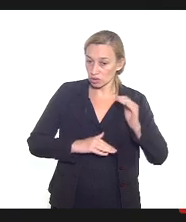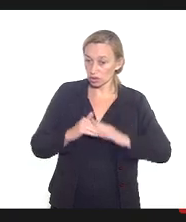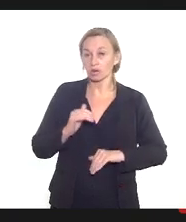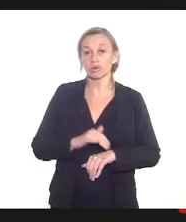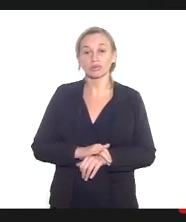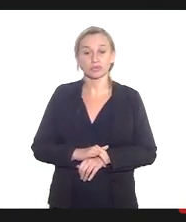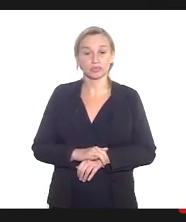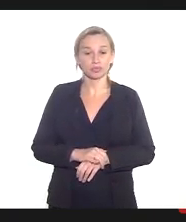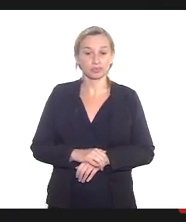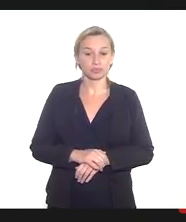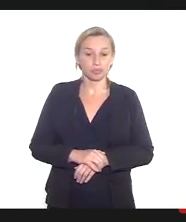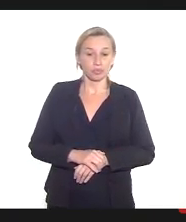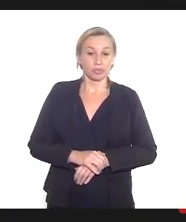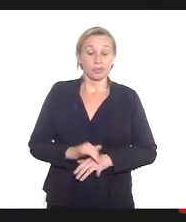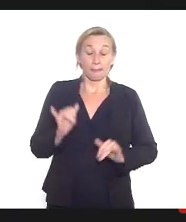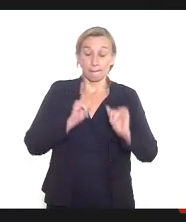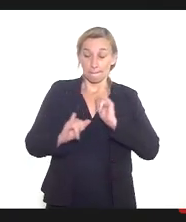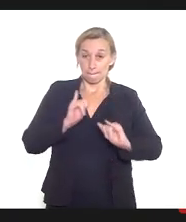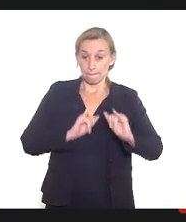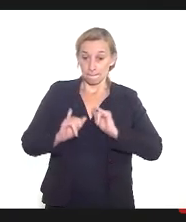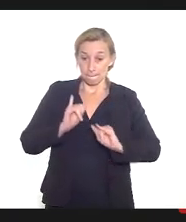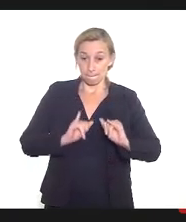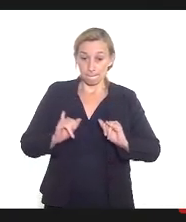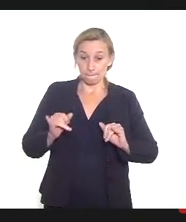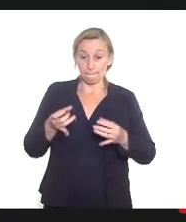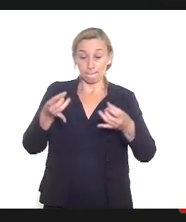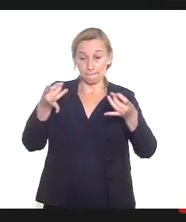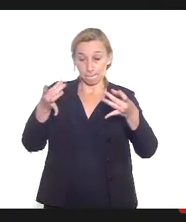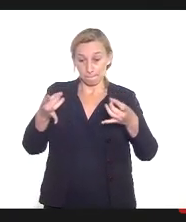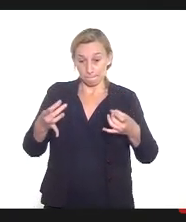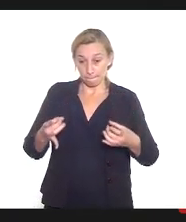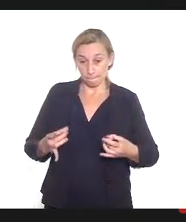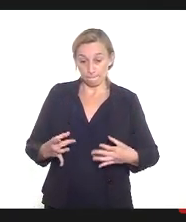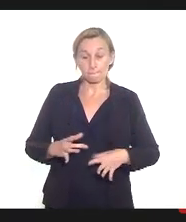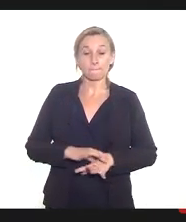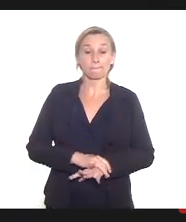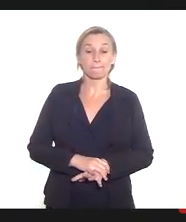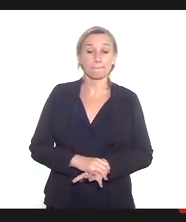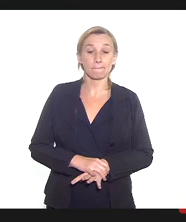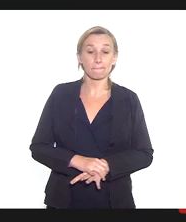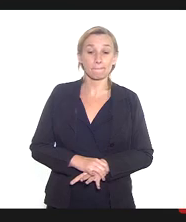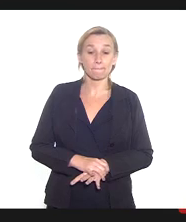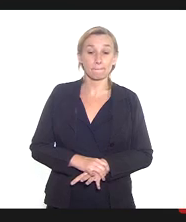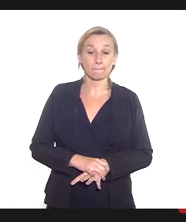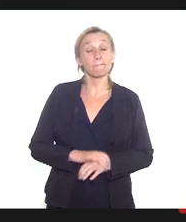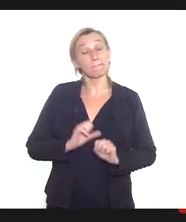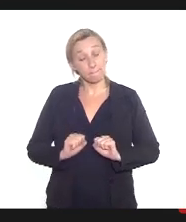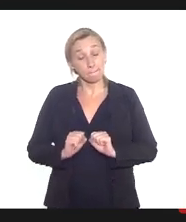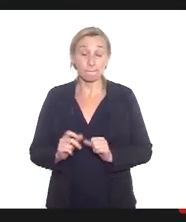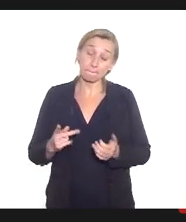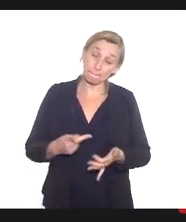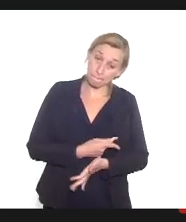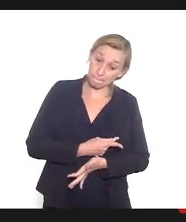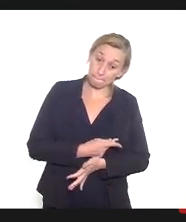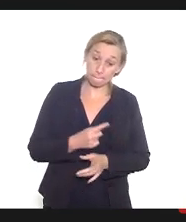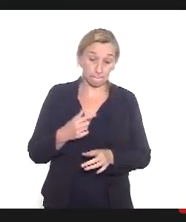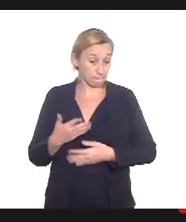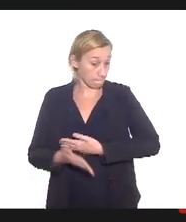retrocesso se né as informações com clareza a o que que poderia acontecer